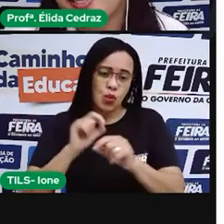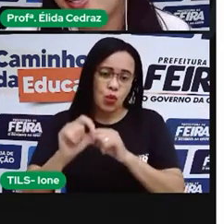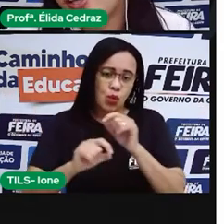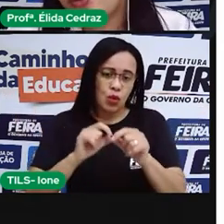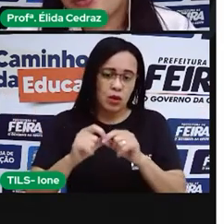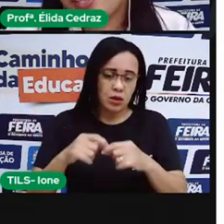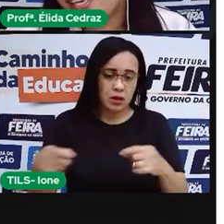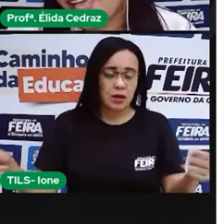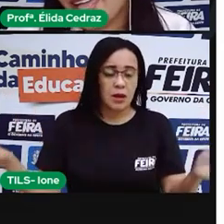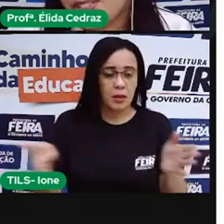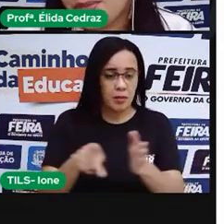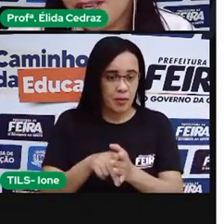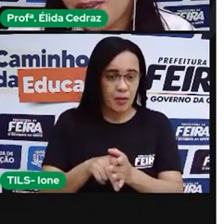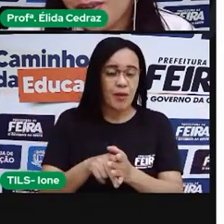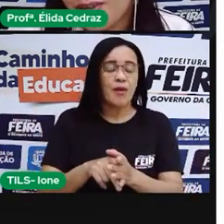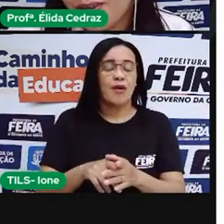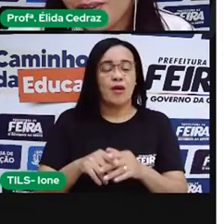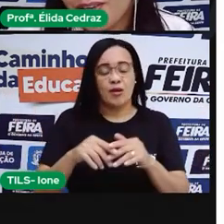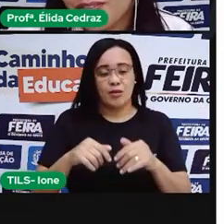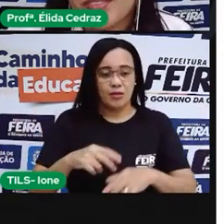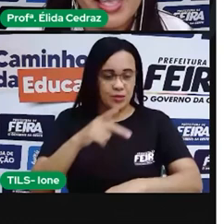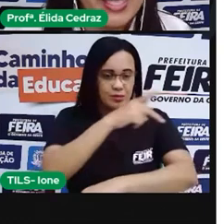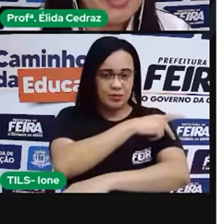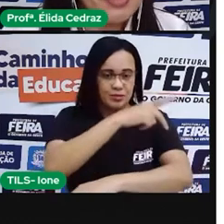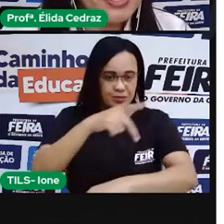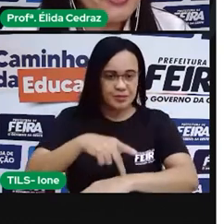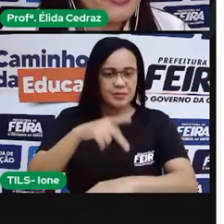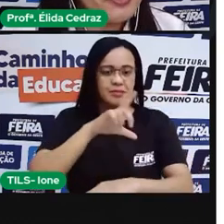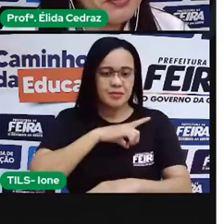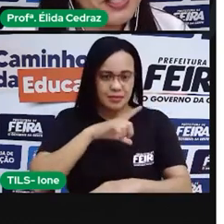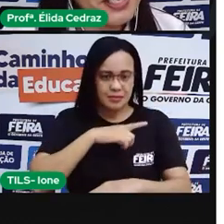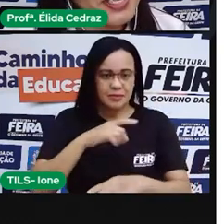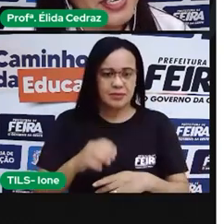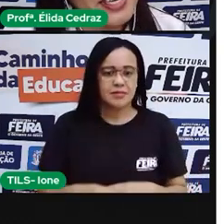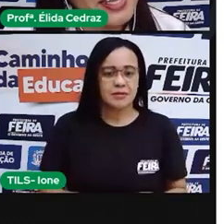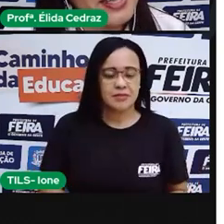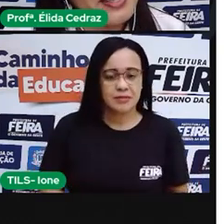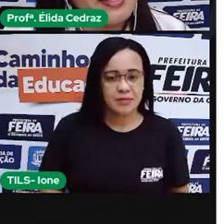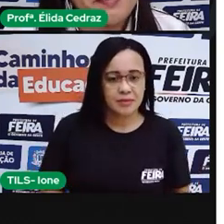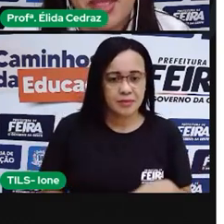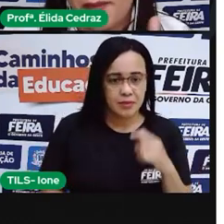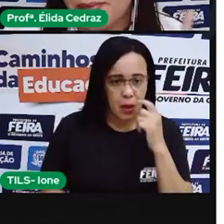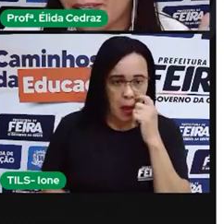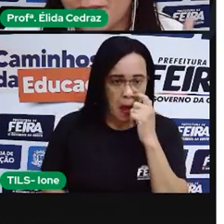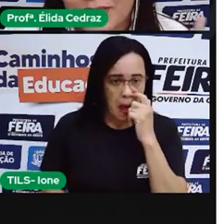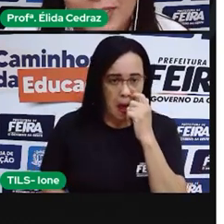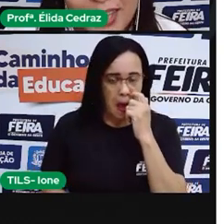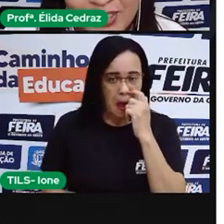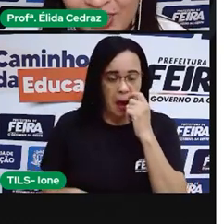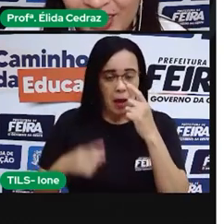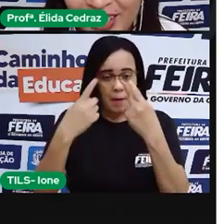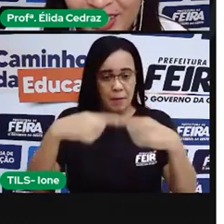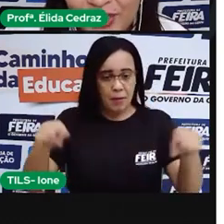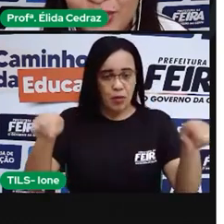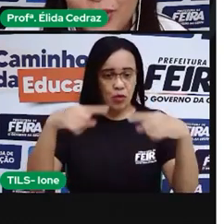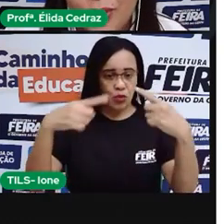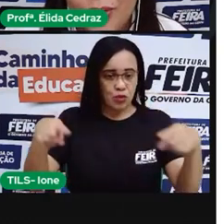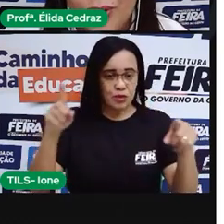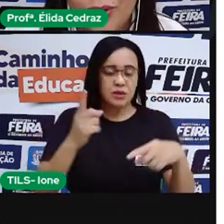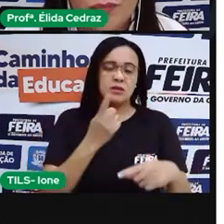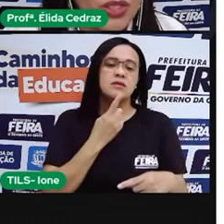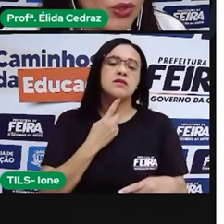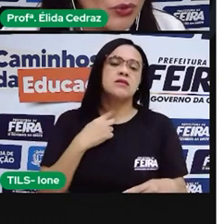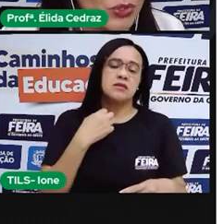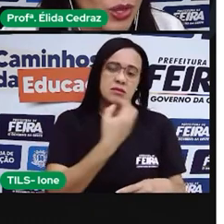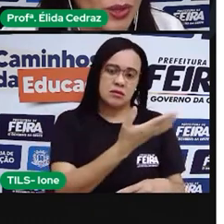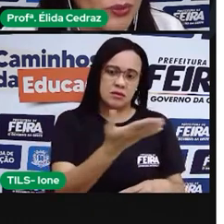você o que há de melhor, a minha companhia, para não se sentir